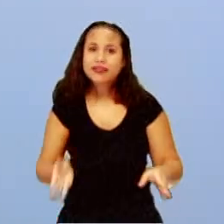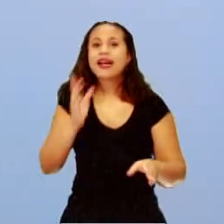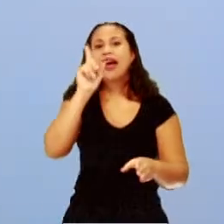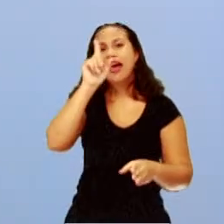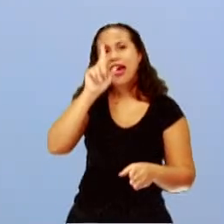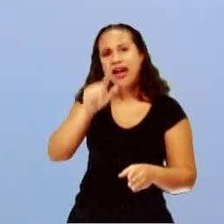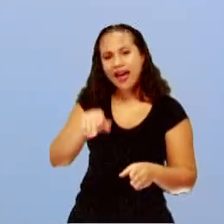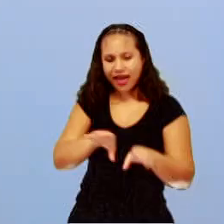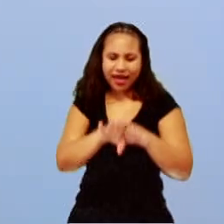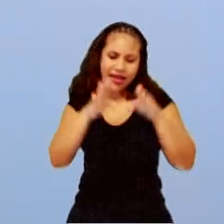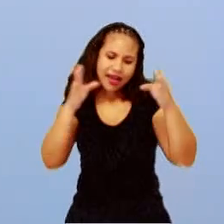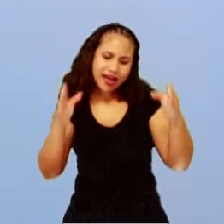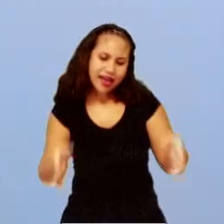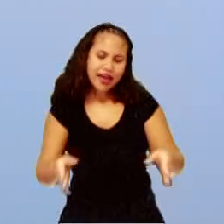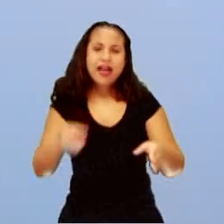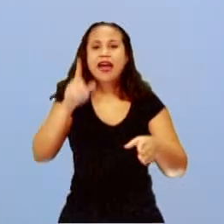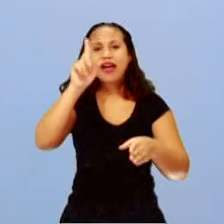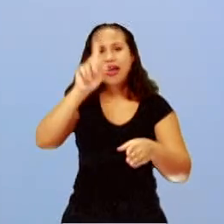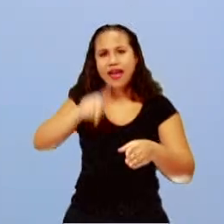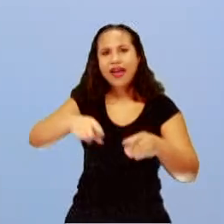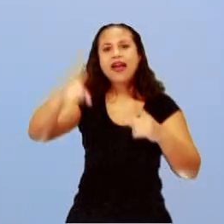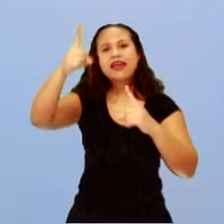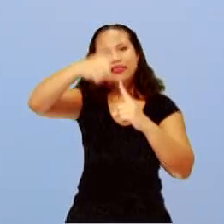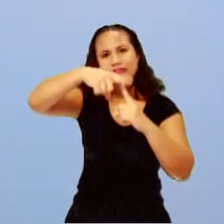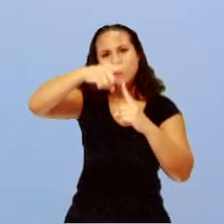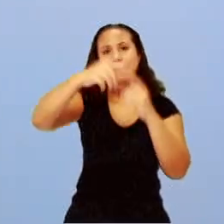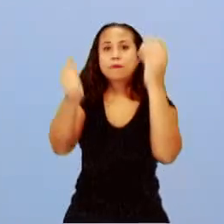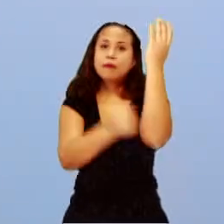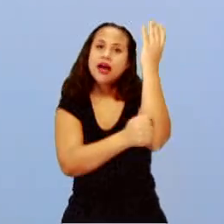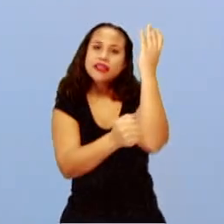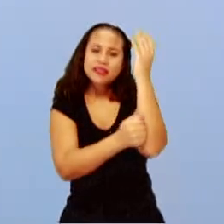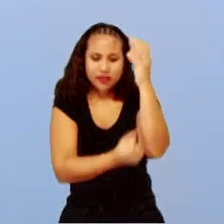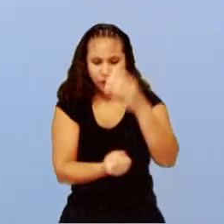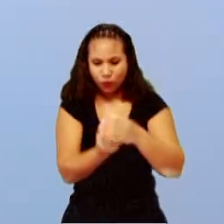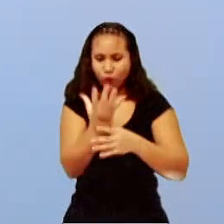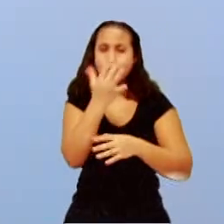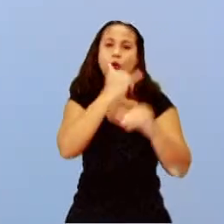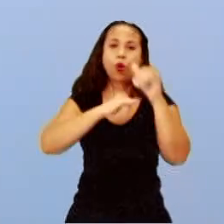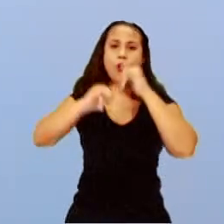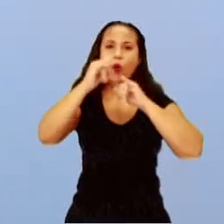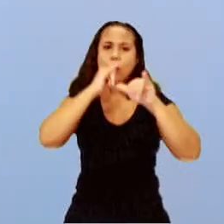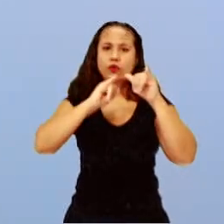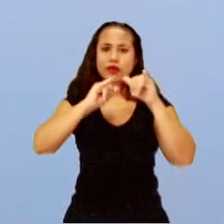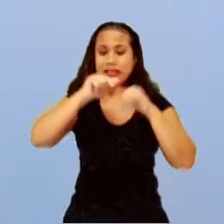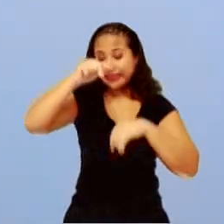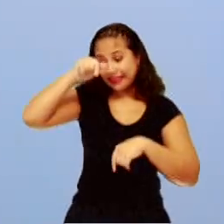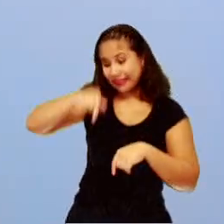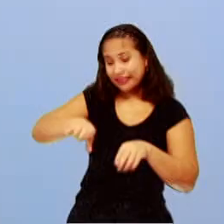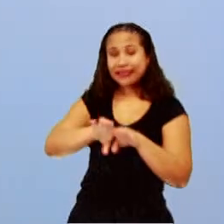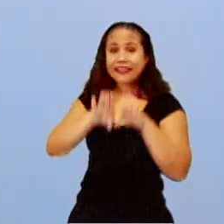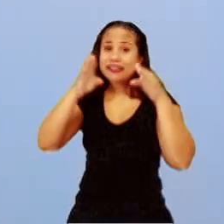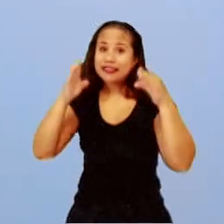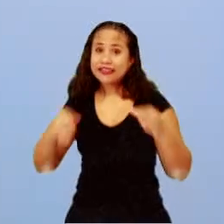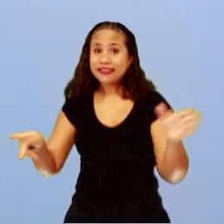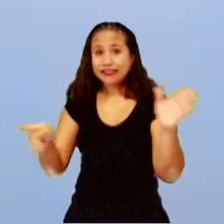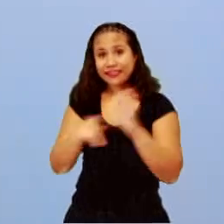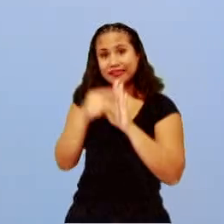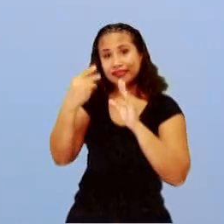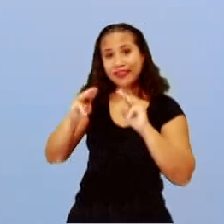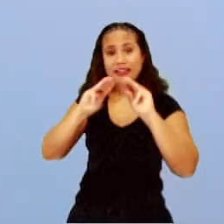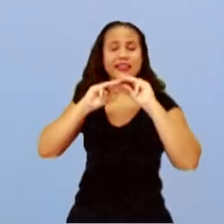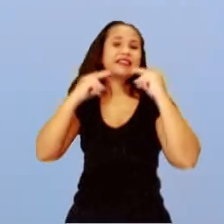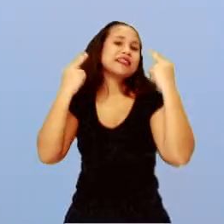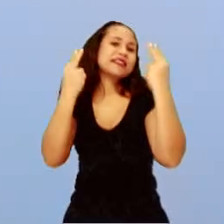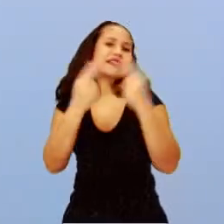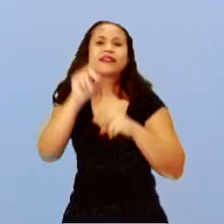composta, ela foi feita de madeira e a fonte de energia empregada nesta matéria é uma